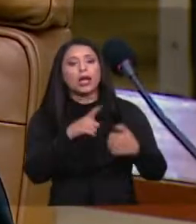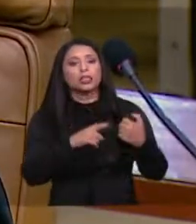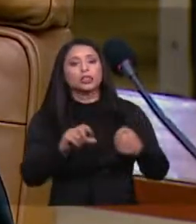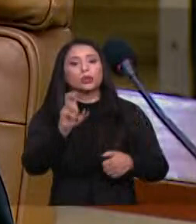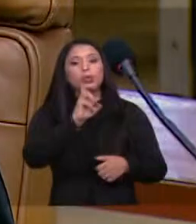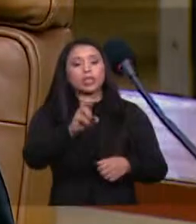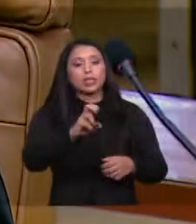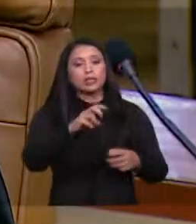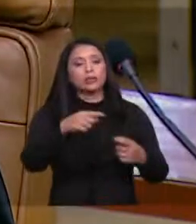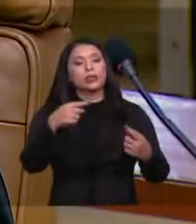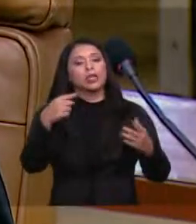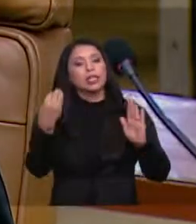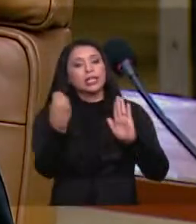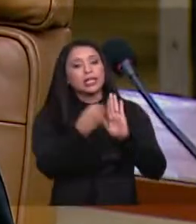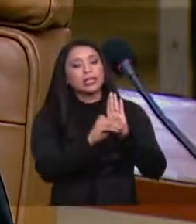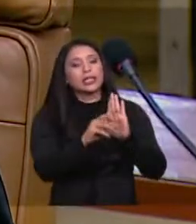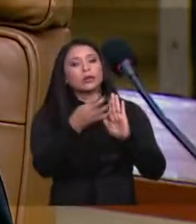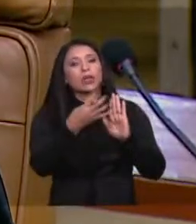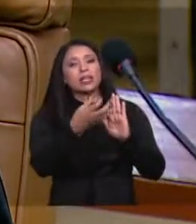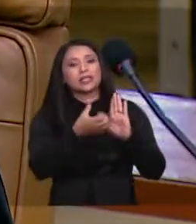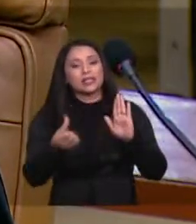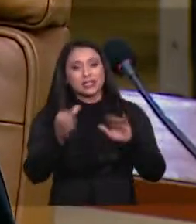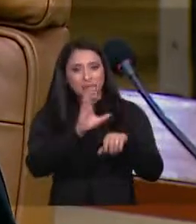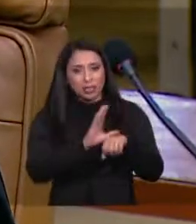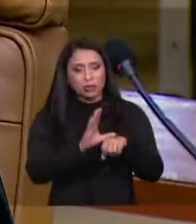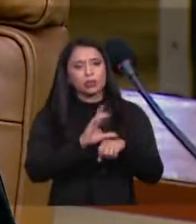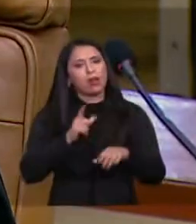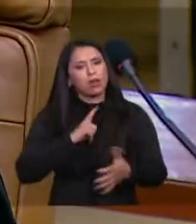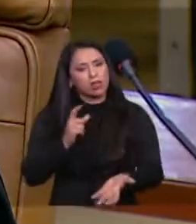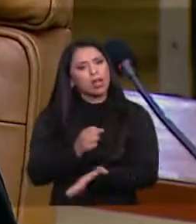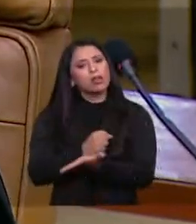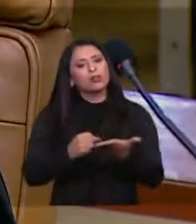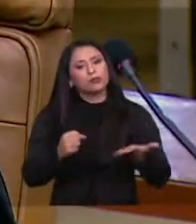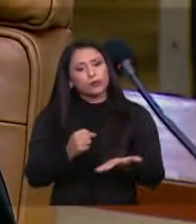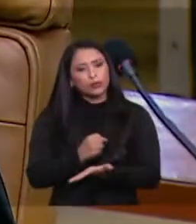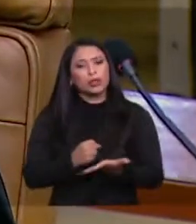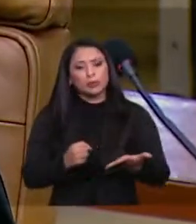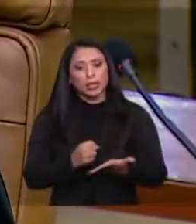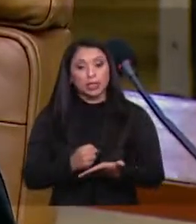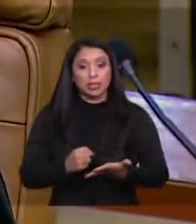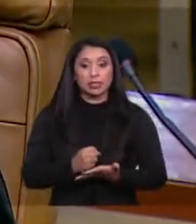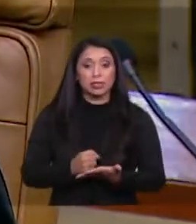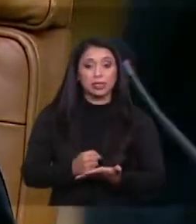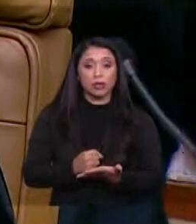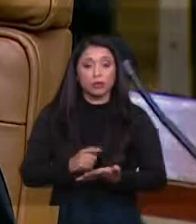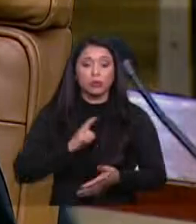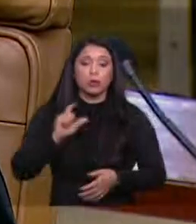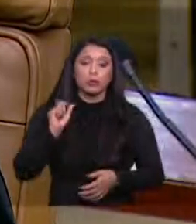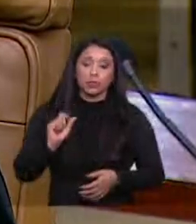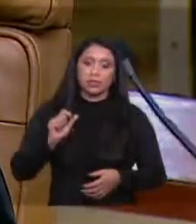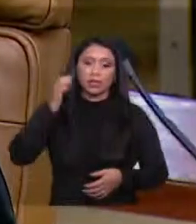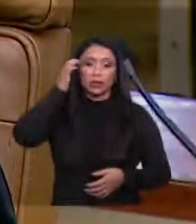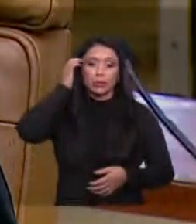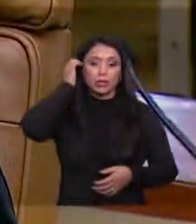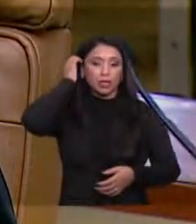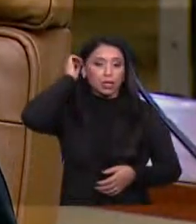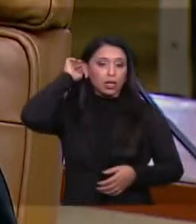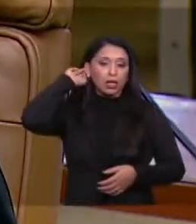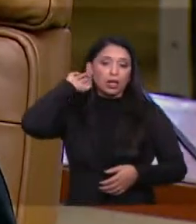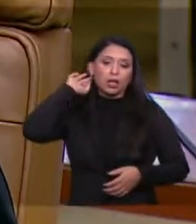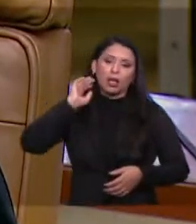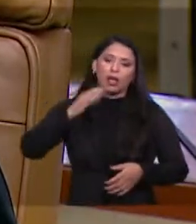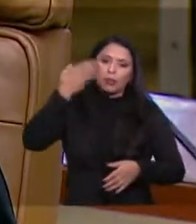46 da Constituição da República existe fundamentação e Tônia a luz da circunstâncias fáticas